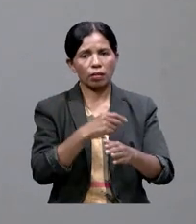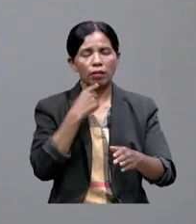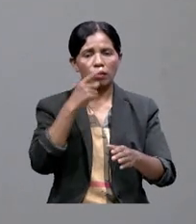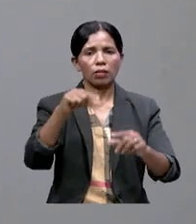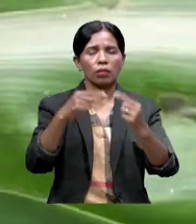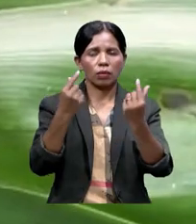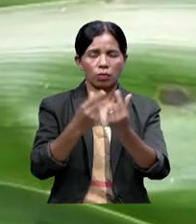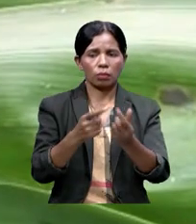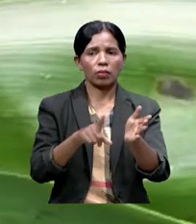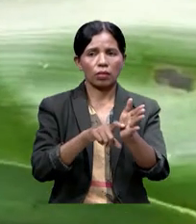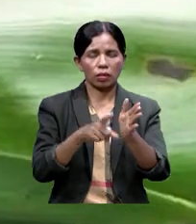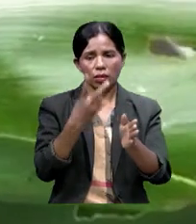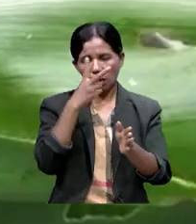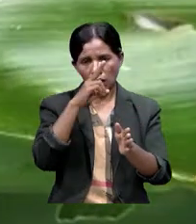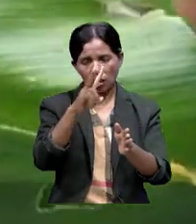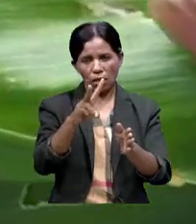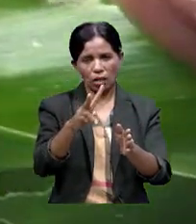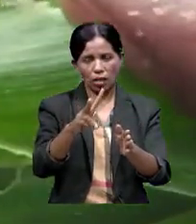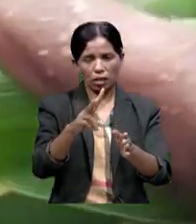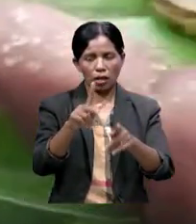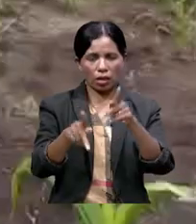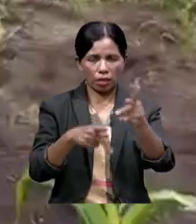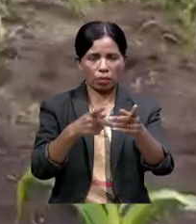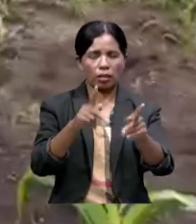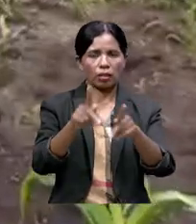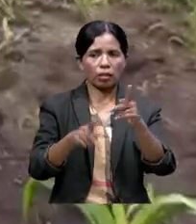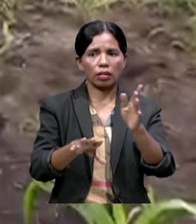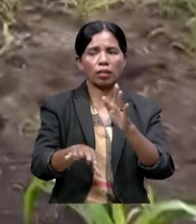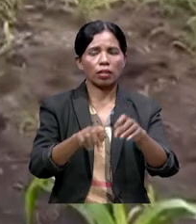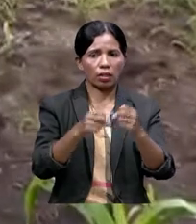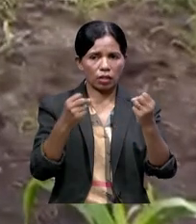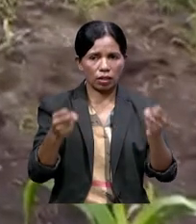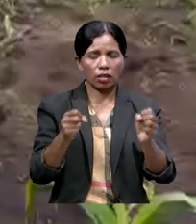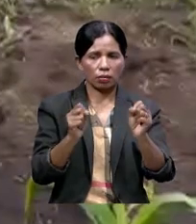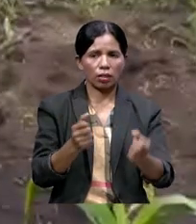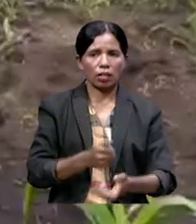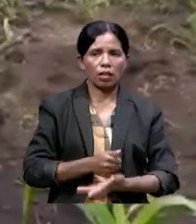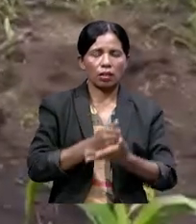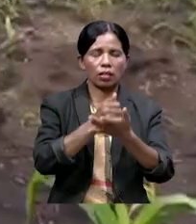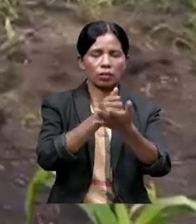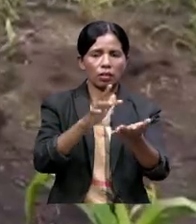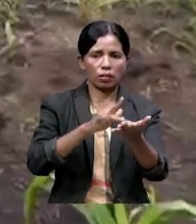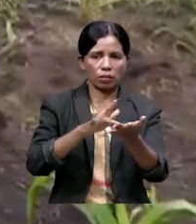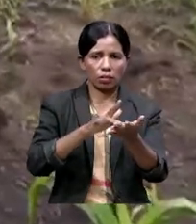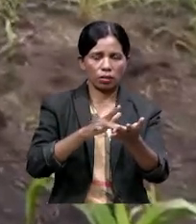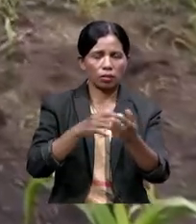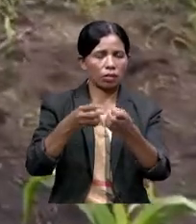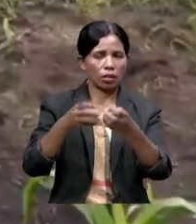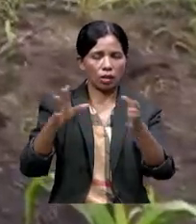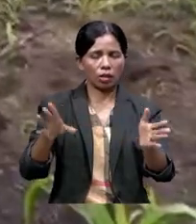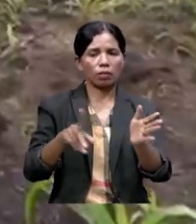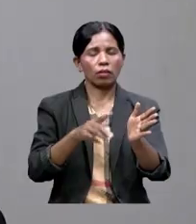equipa técnico sira ho di hare direita comunidade na plantação ne behetang estraga ho di bele apoia ai moro kato bele halakon peste